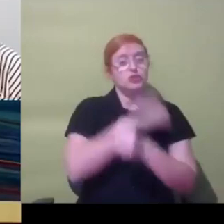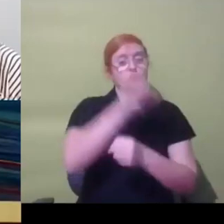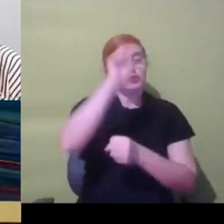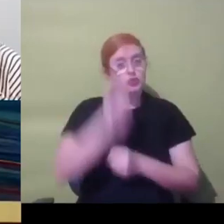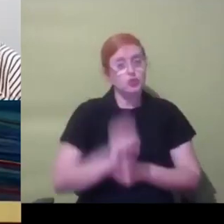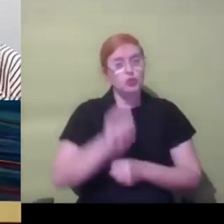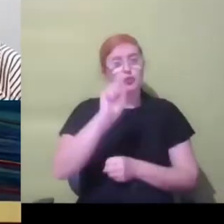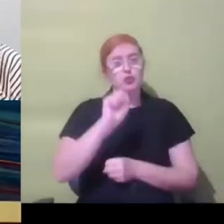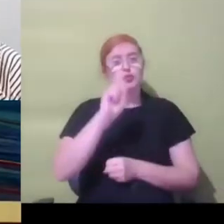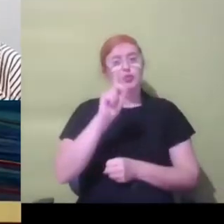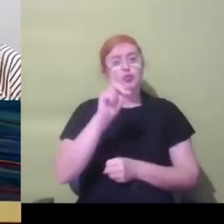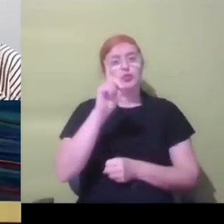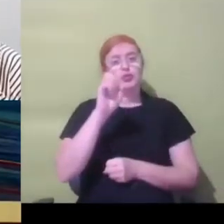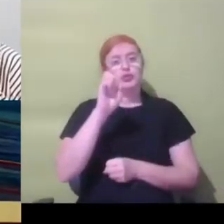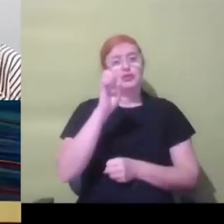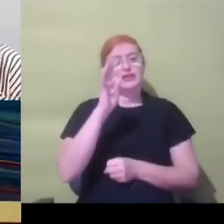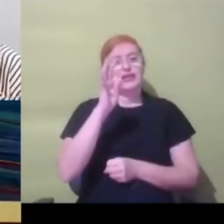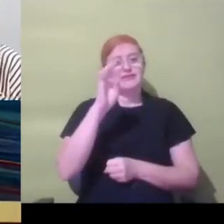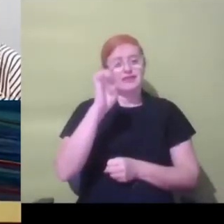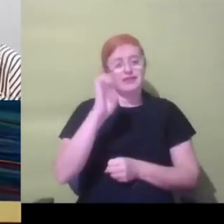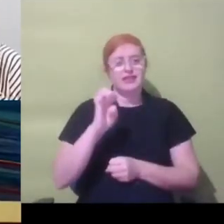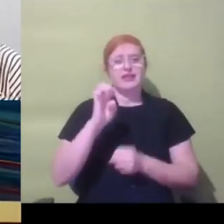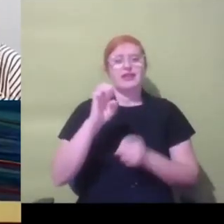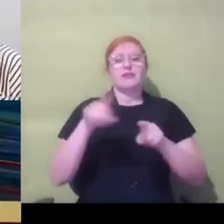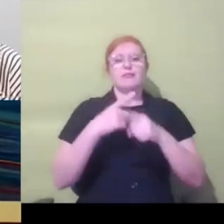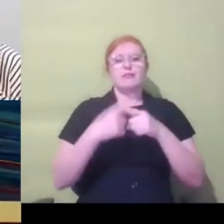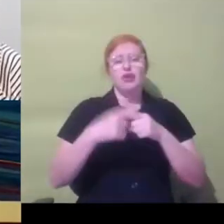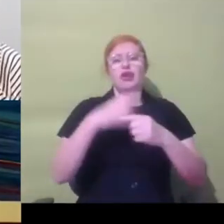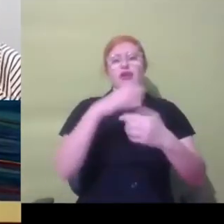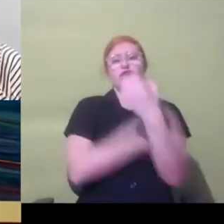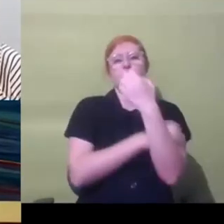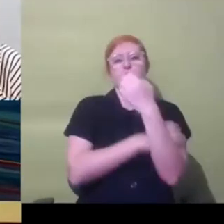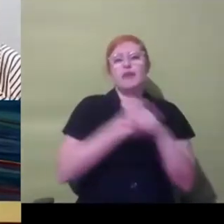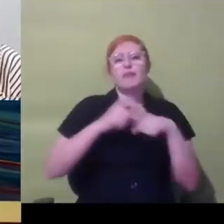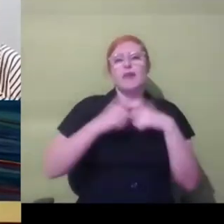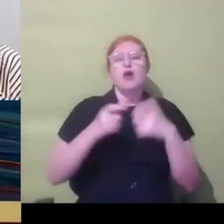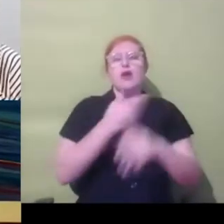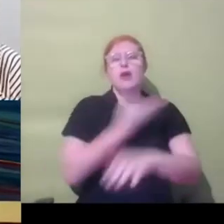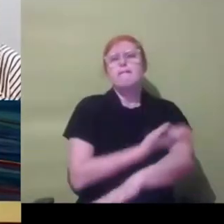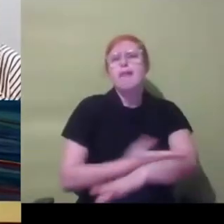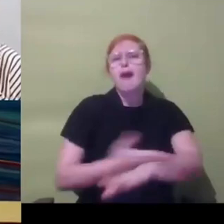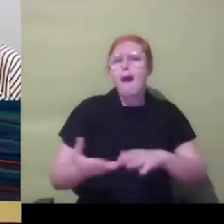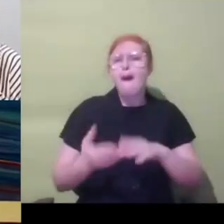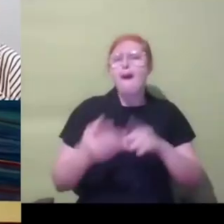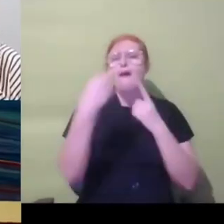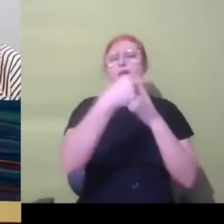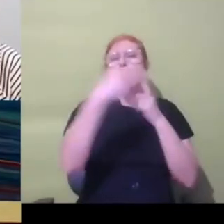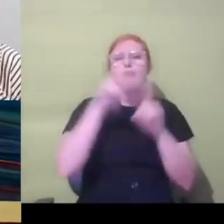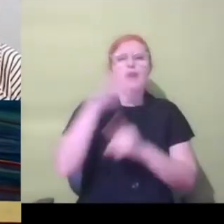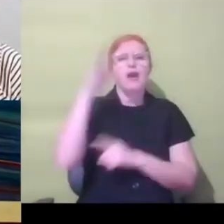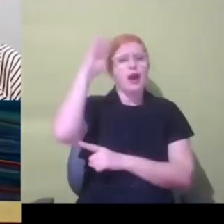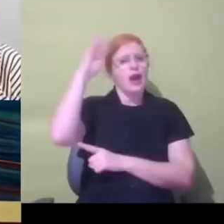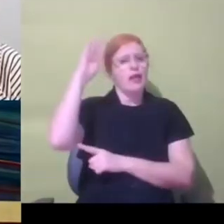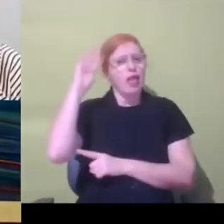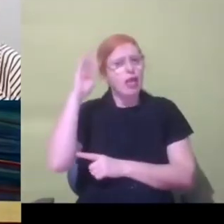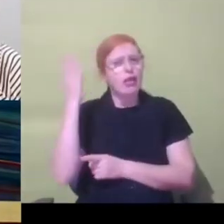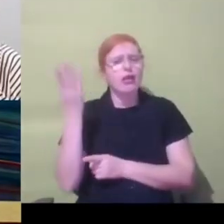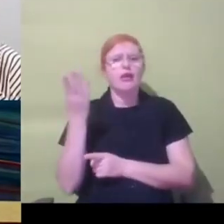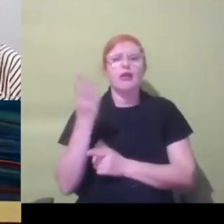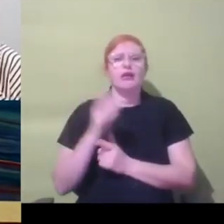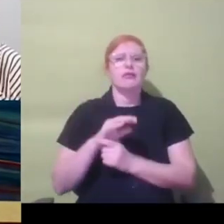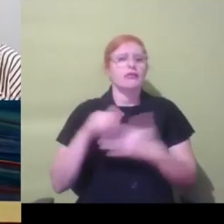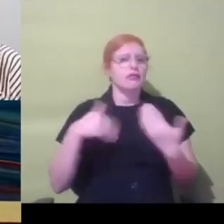Sul e Sudeste, do feminismo majoritariamente branco, né, que tem uma perspectiva academicista,